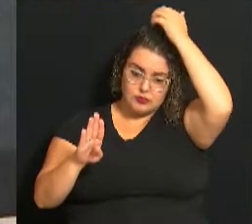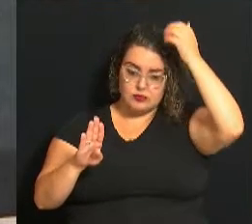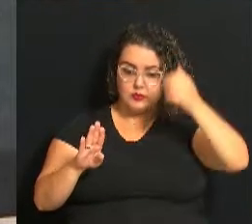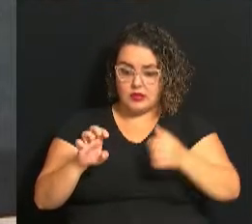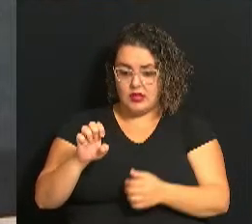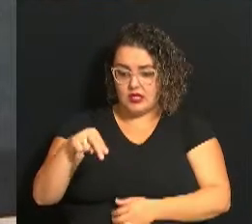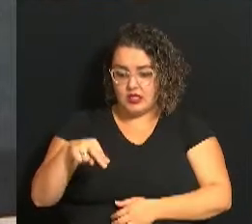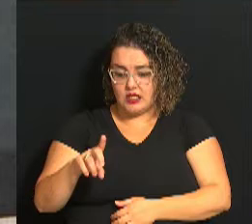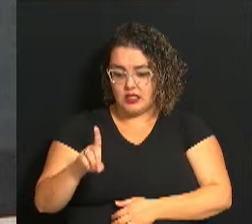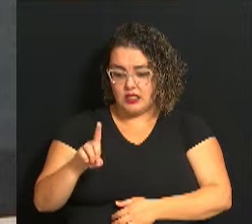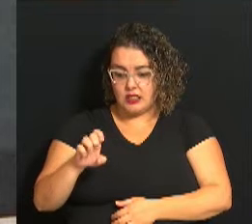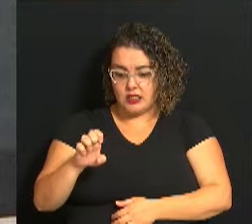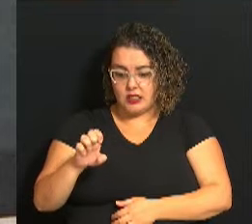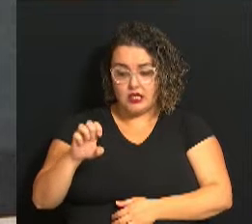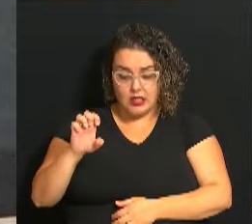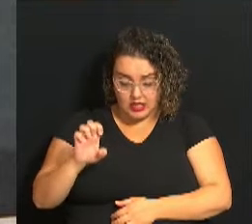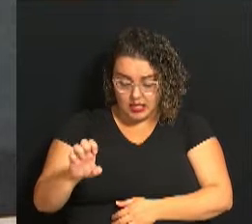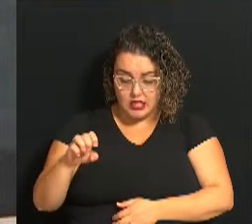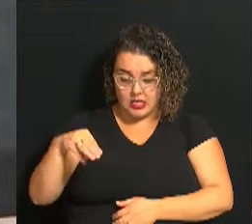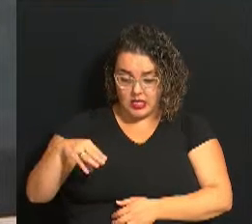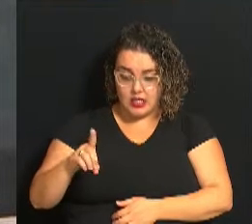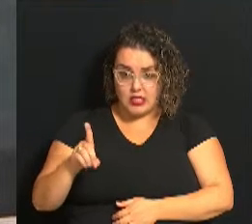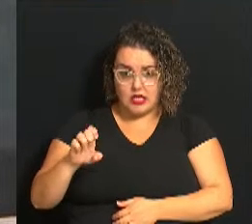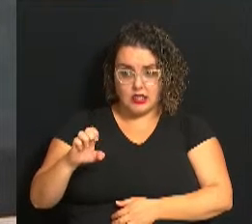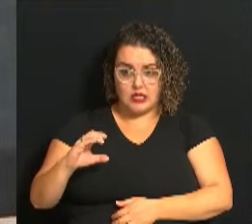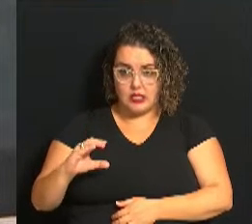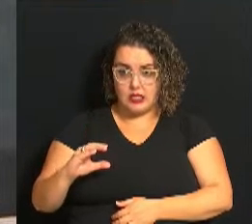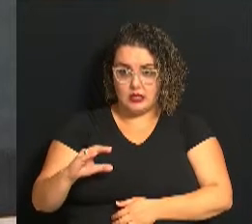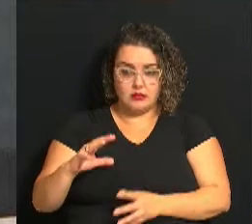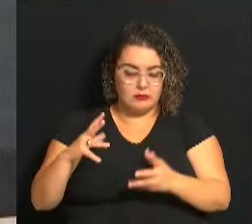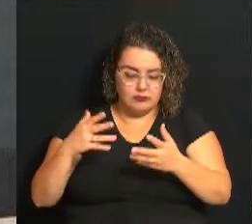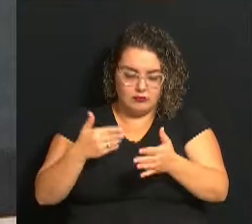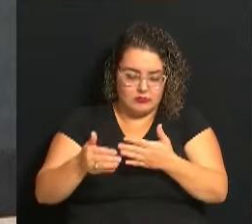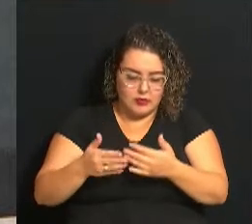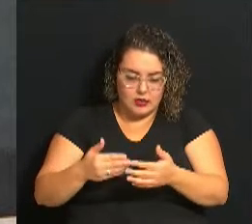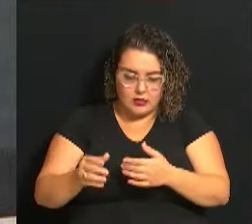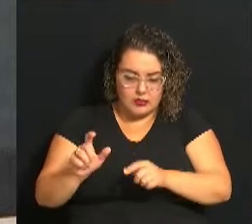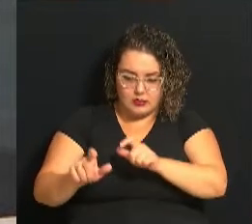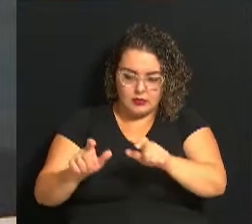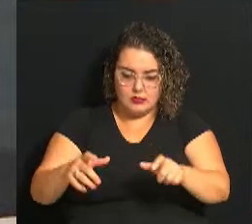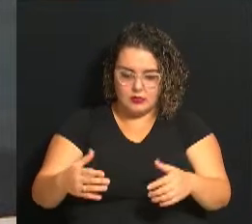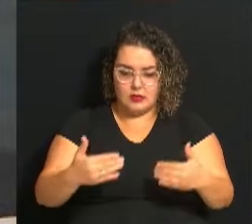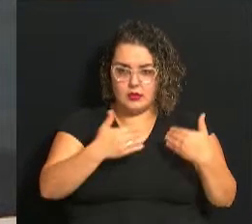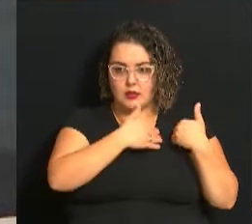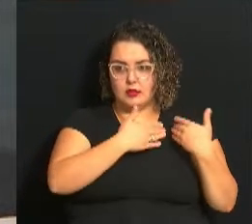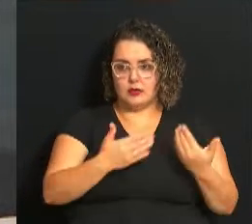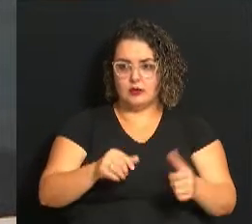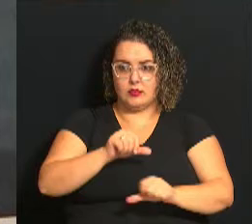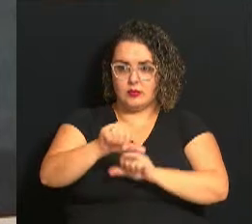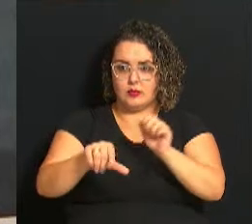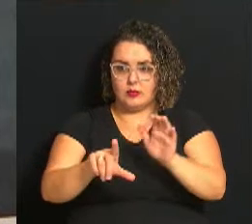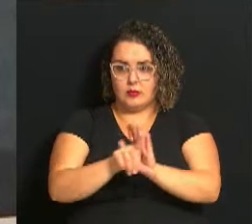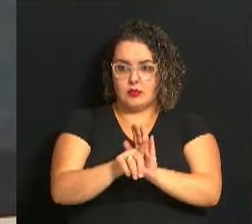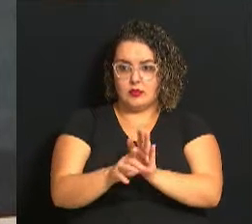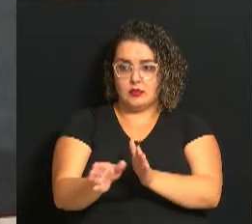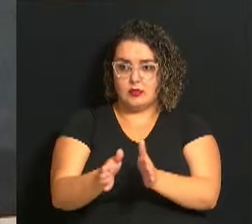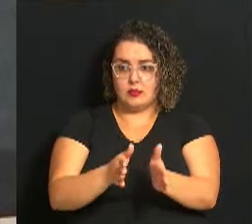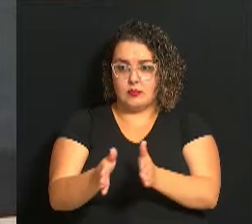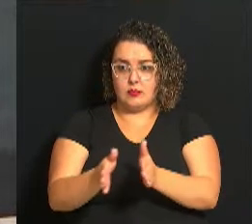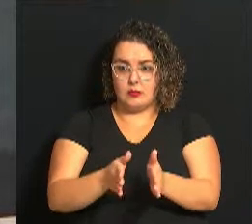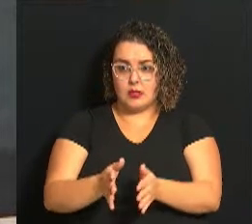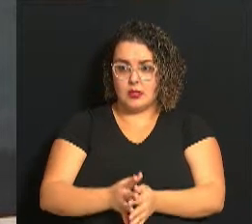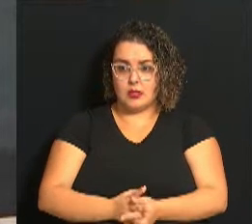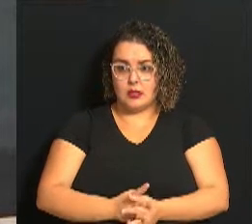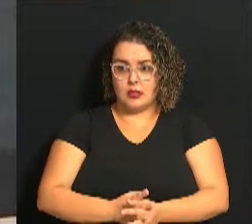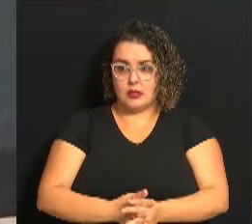para que seja analisada, todas essa mudança na lei carece de um tempo em que a gente,